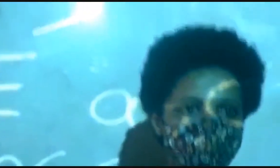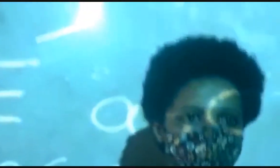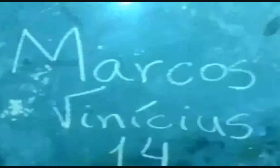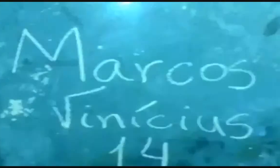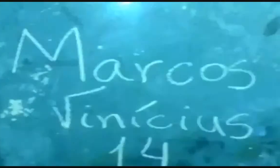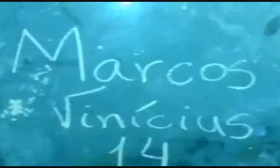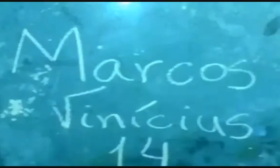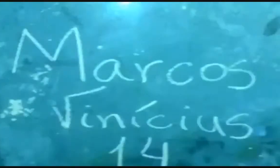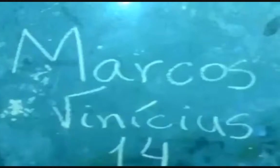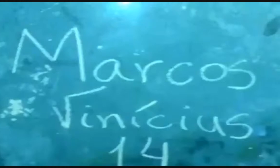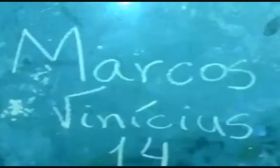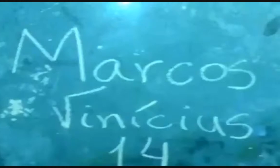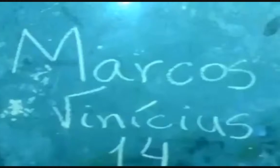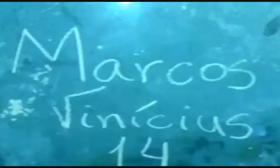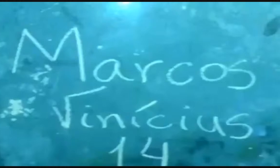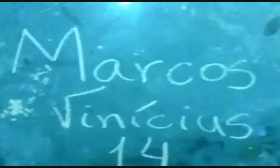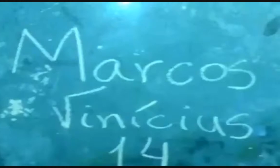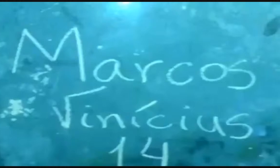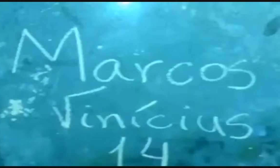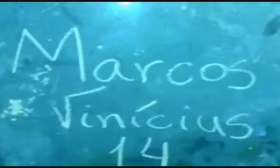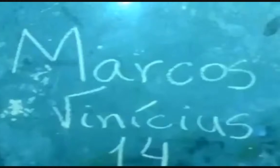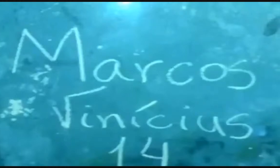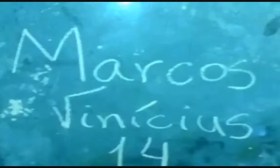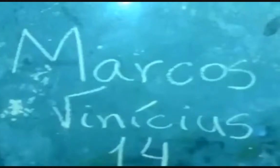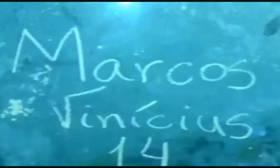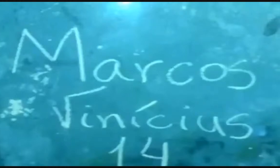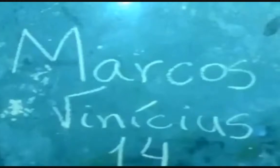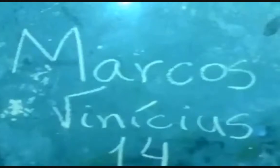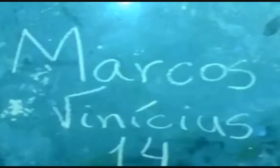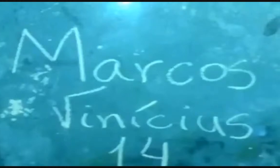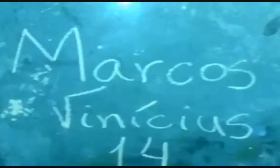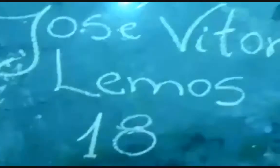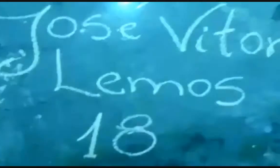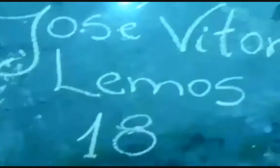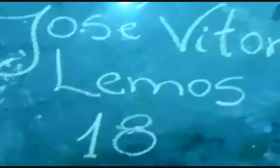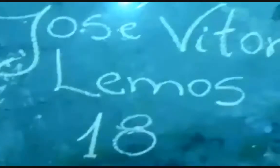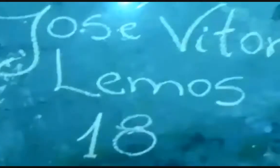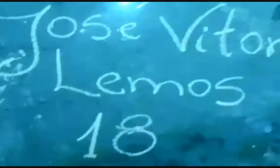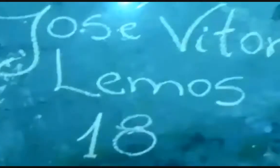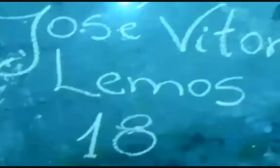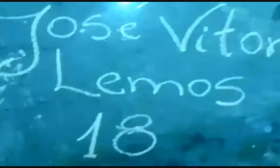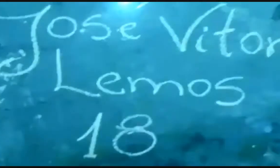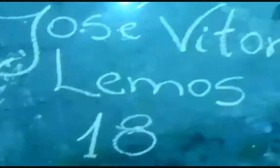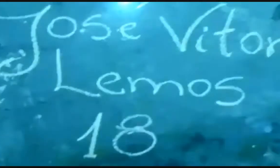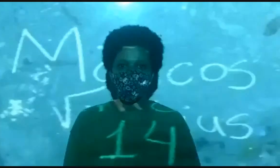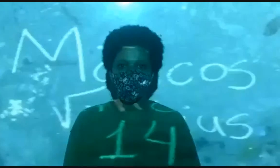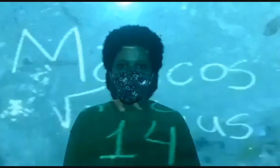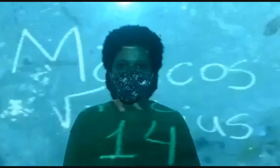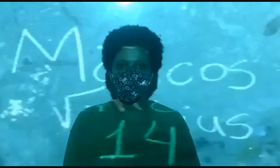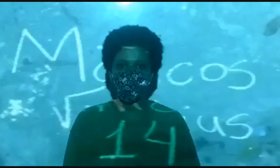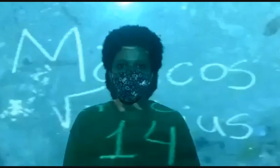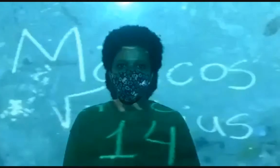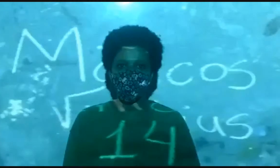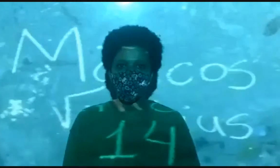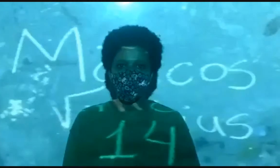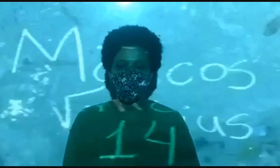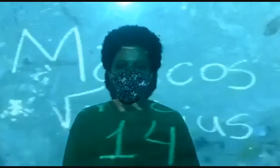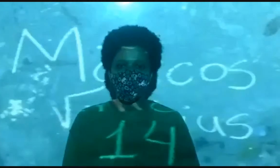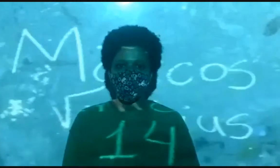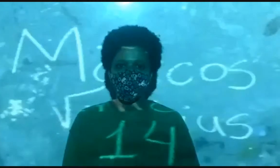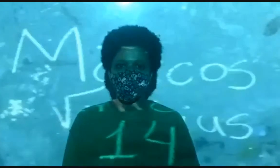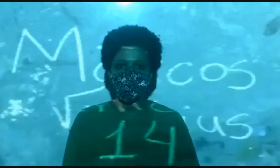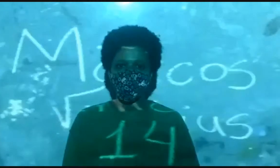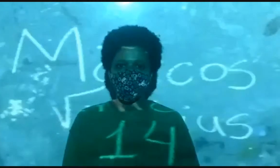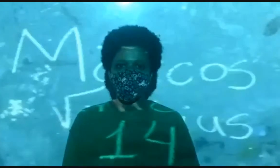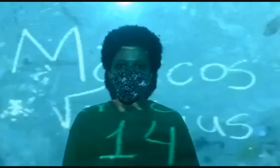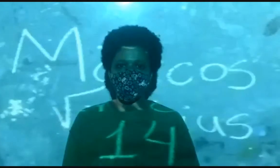Parcão, a gente só pede que o próximo filho volte para casa vivo e são. Mãe, ele não me